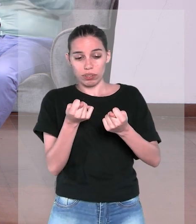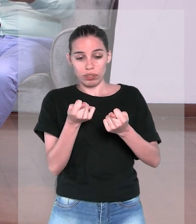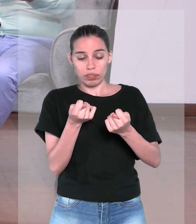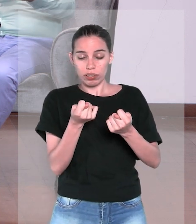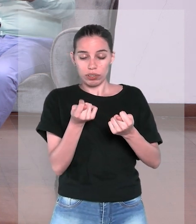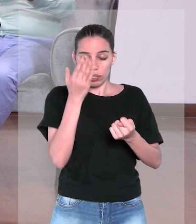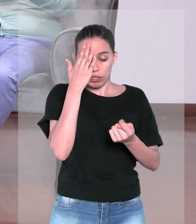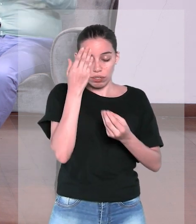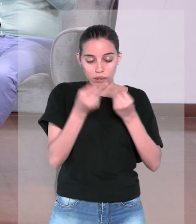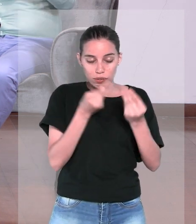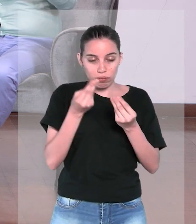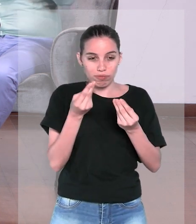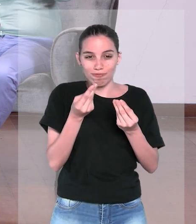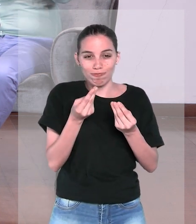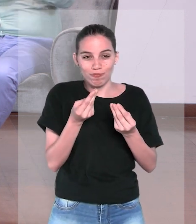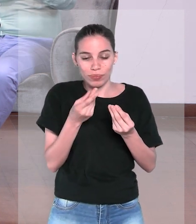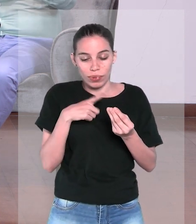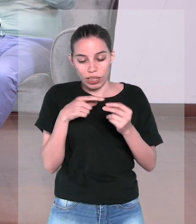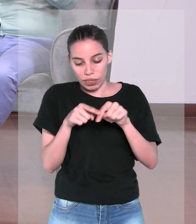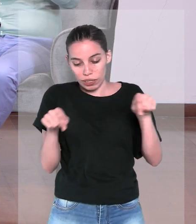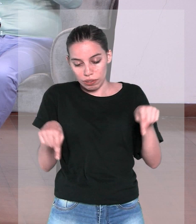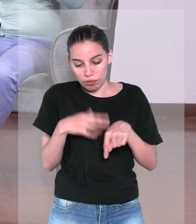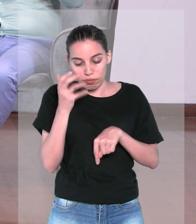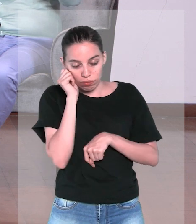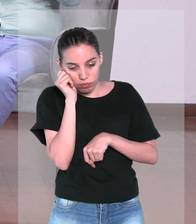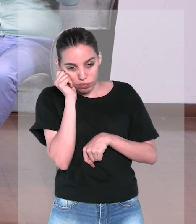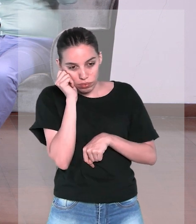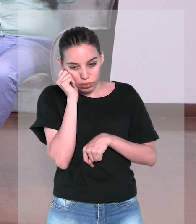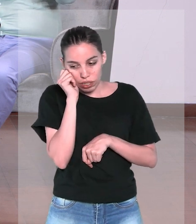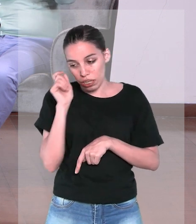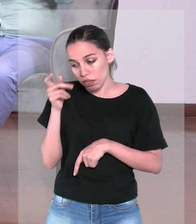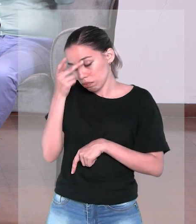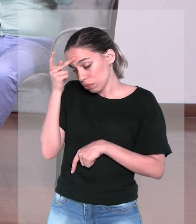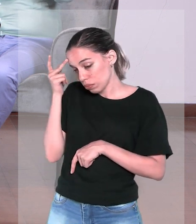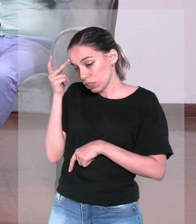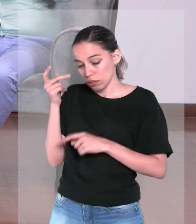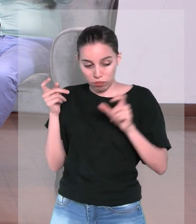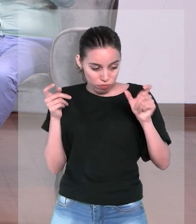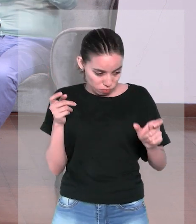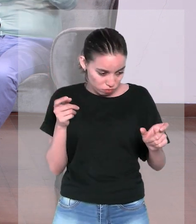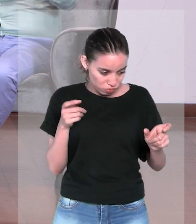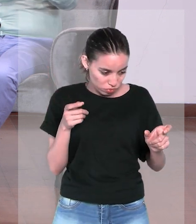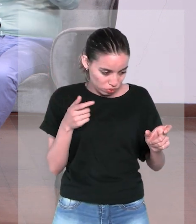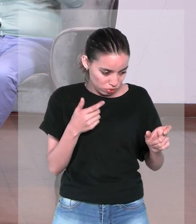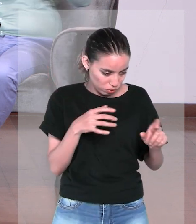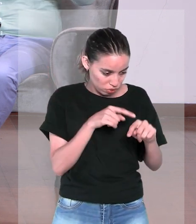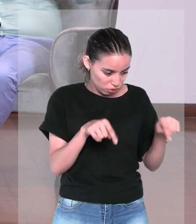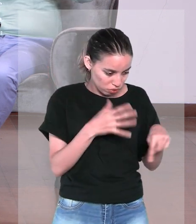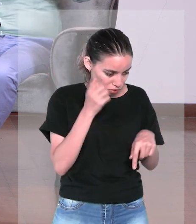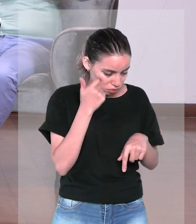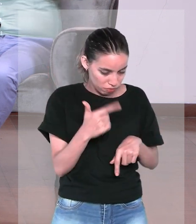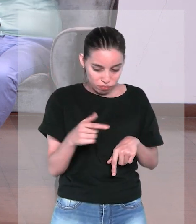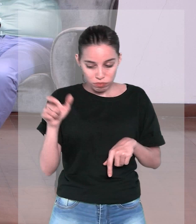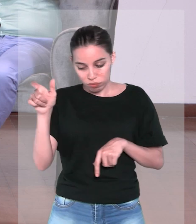como uma doença. Inclusive, no CID japonês, você já tem como um verbete do CID e